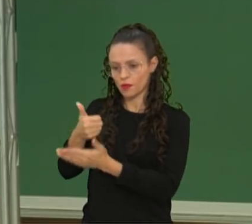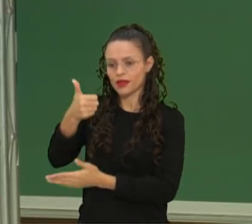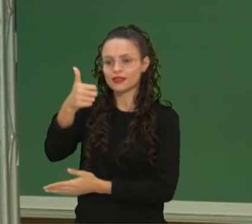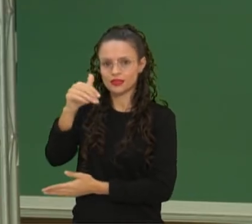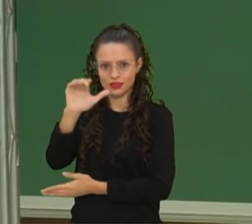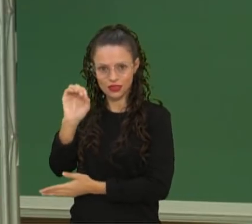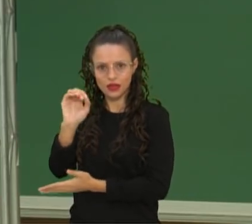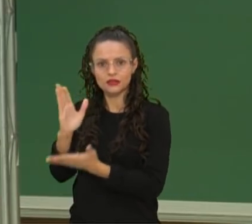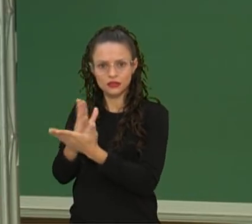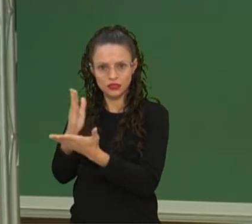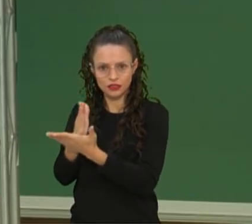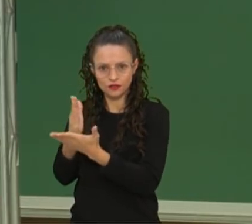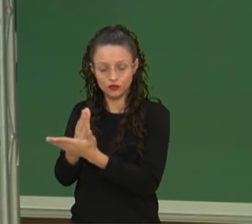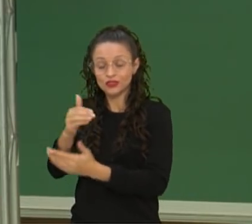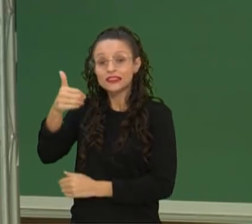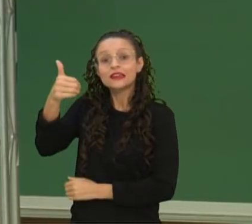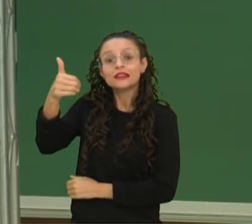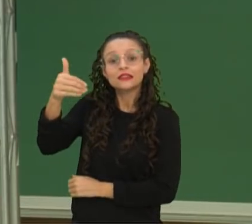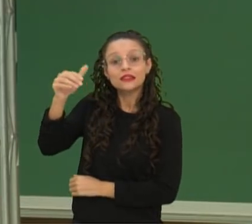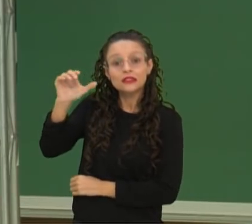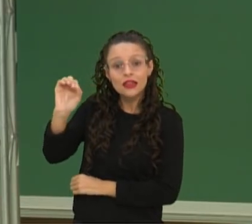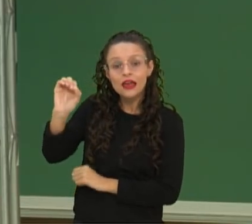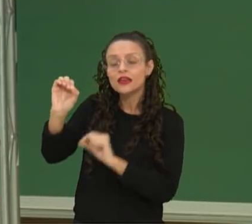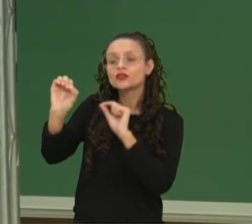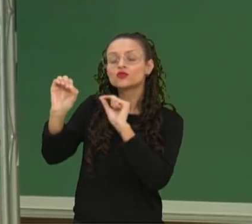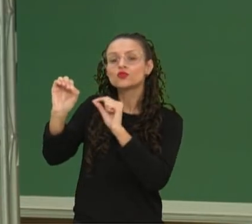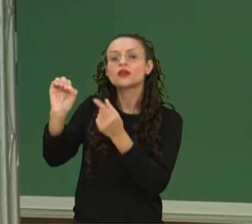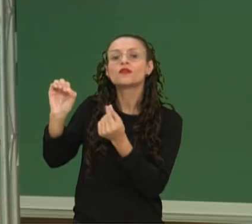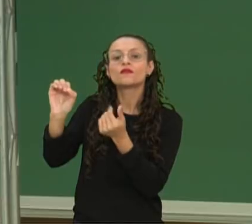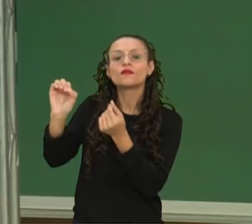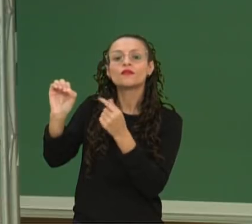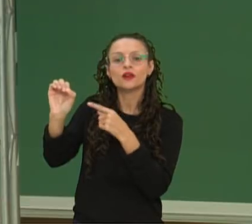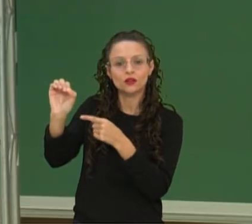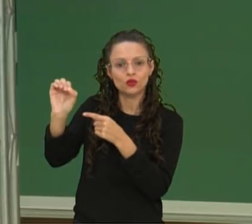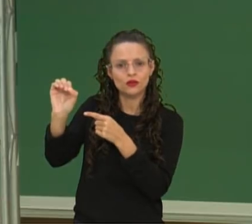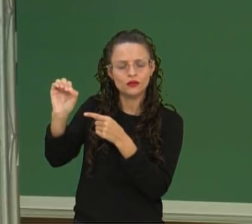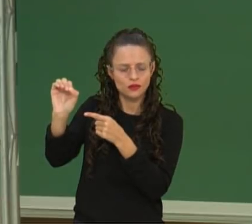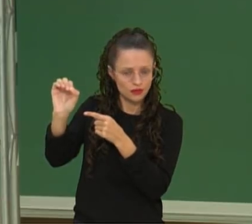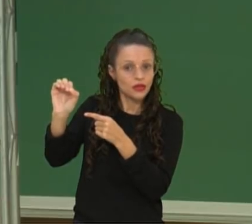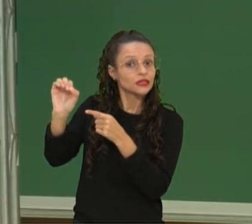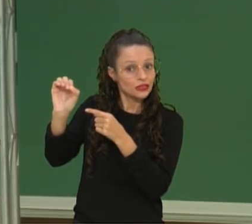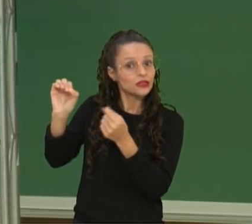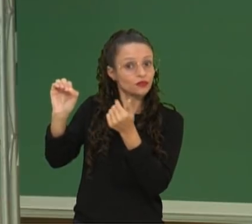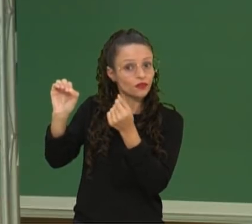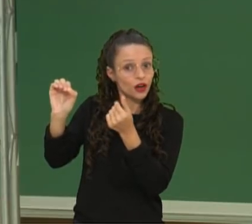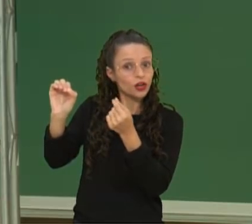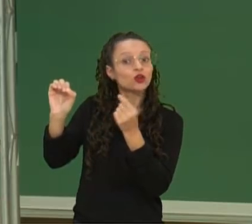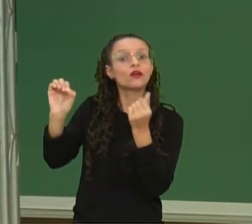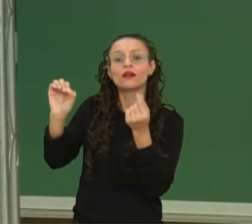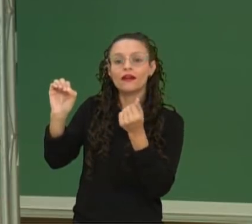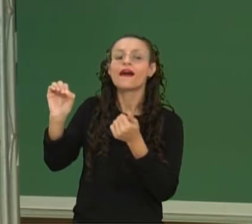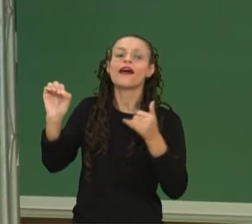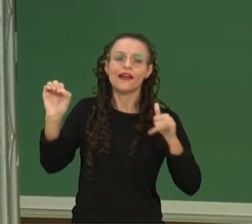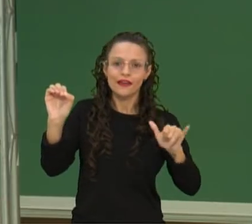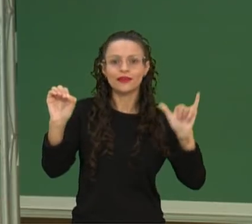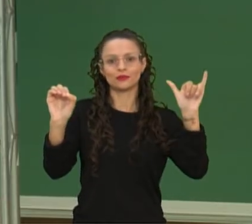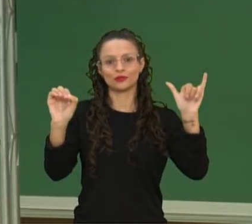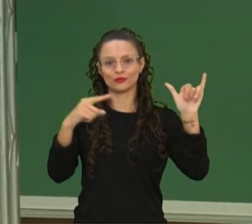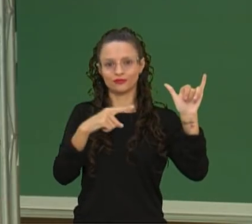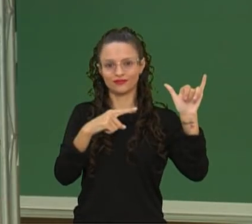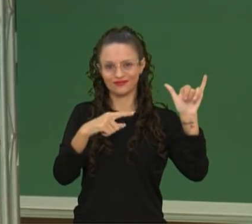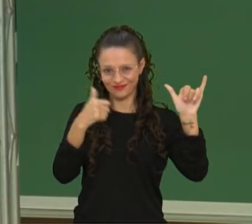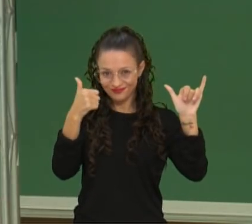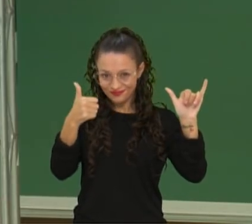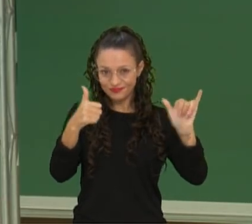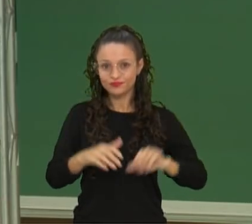livros. O 10 livros vai me dar um custo, um valor a ser pago. Esse custo, esse valor a ser pago vai ser o meu Y,